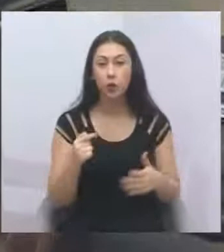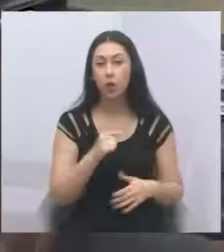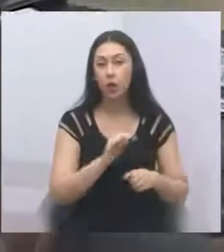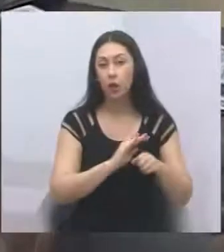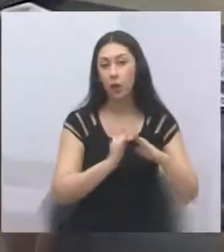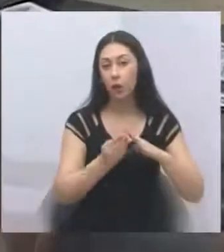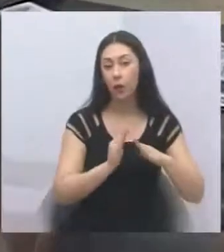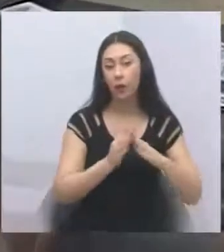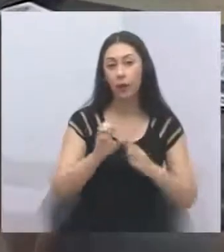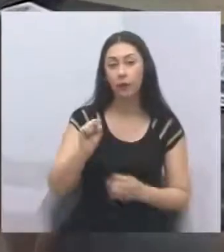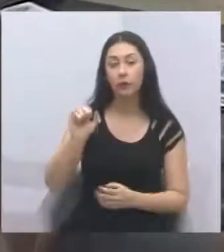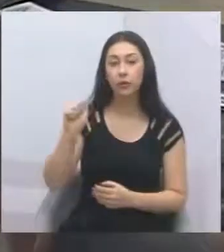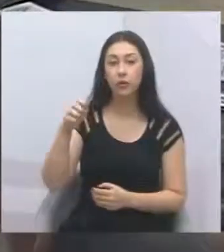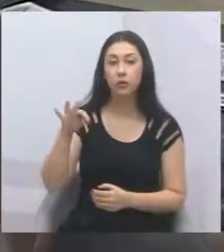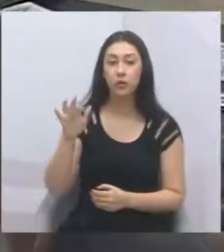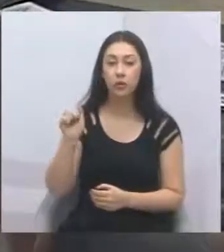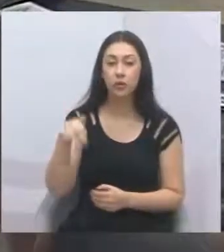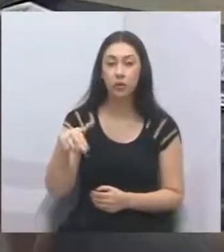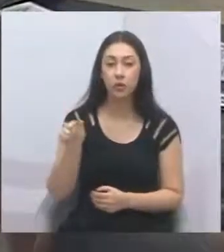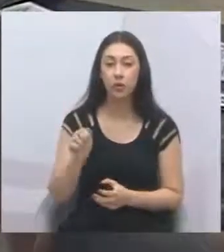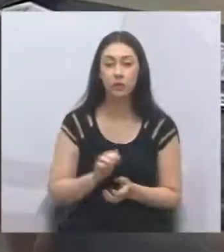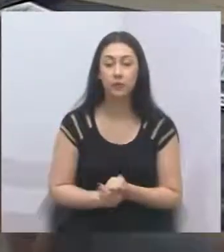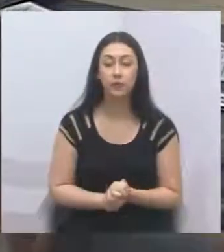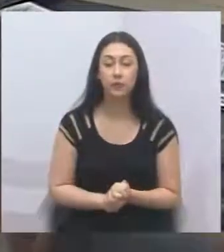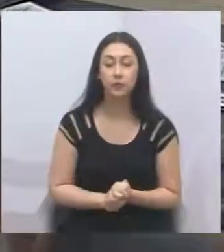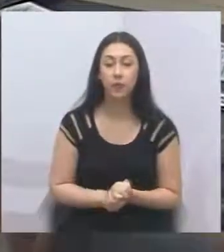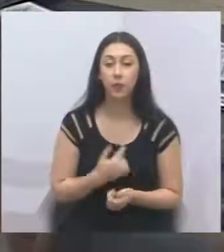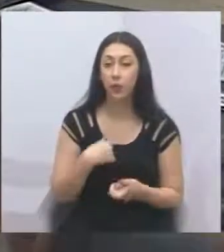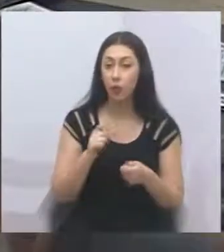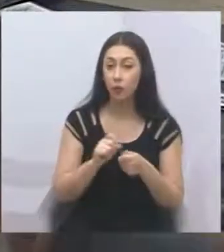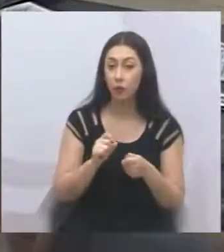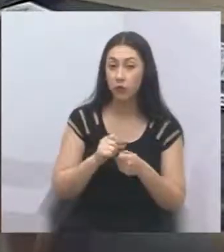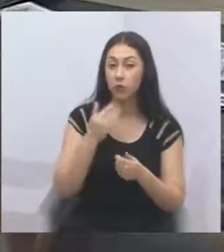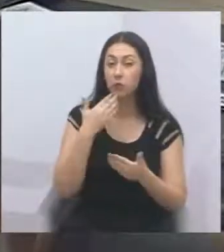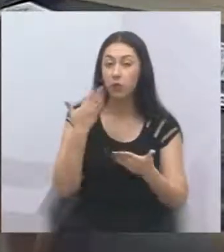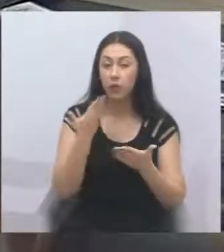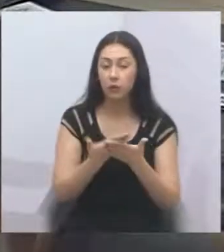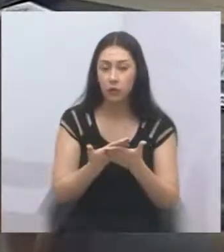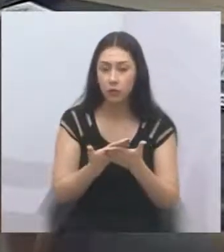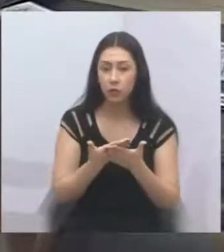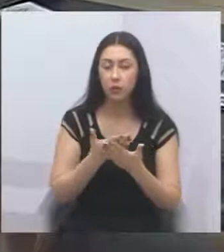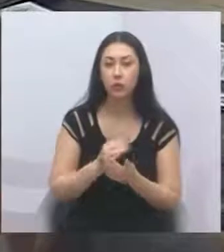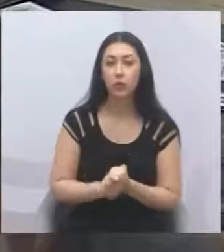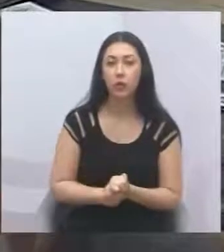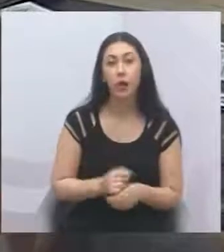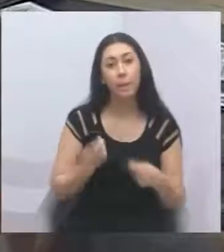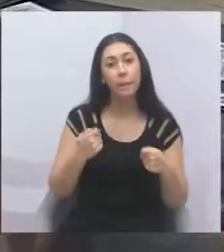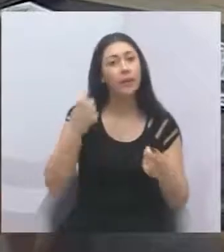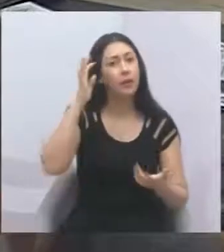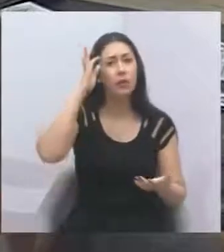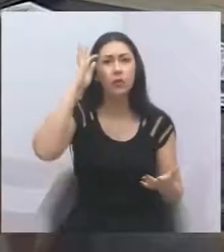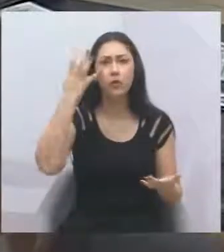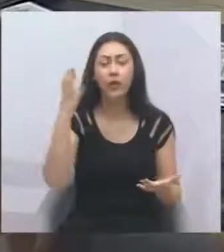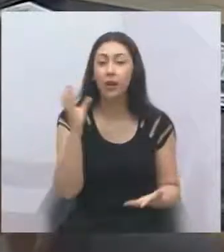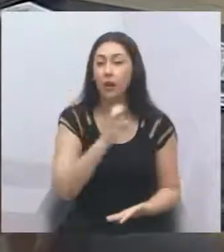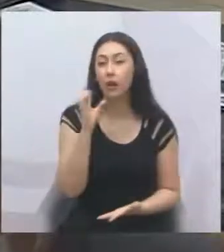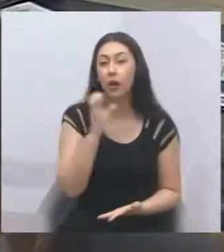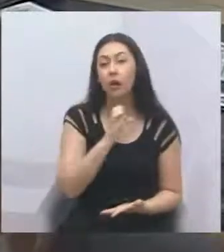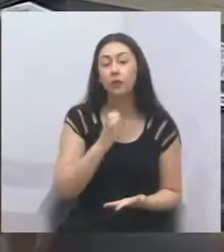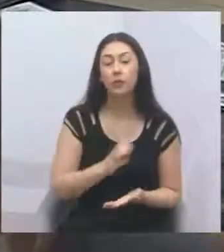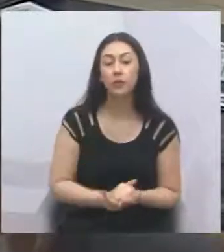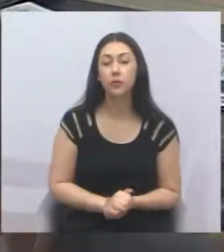do Pedregulho. Eu fiz esse requerimento para a CETESP tomar essa providência quanto mais